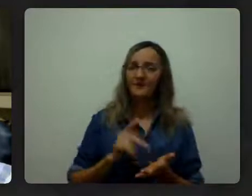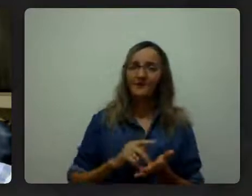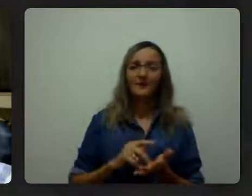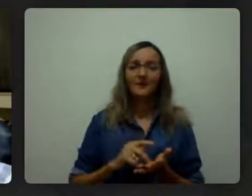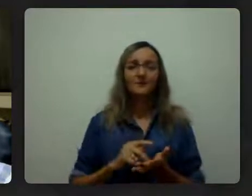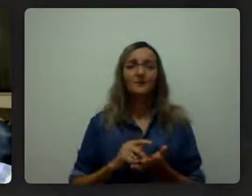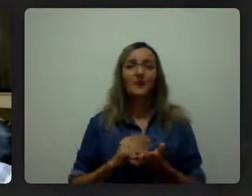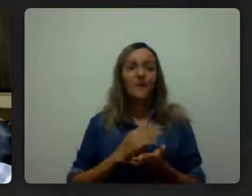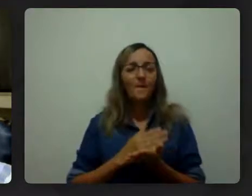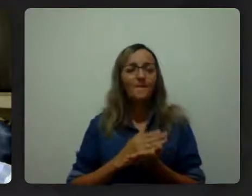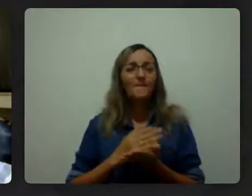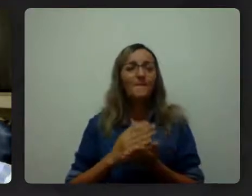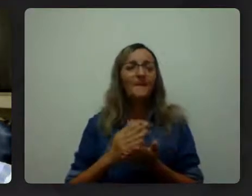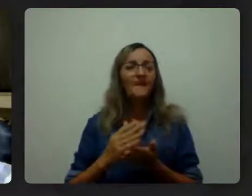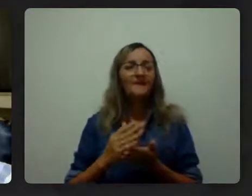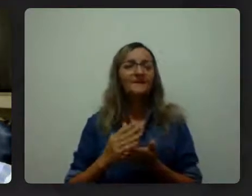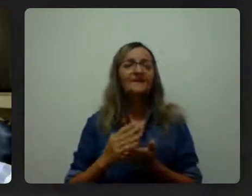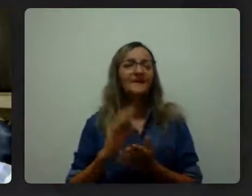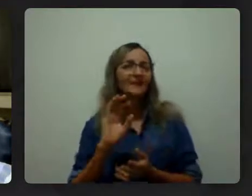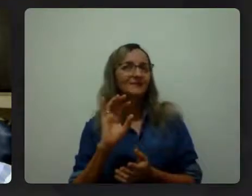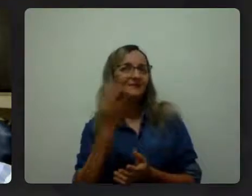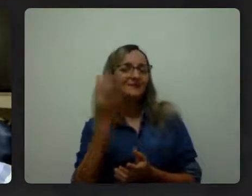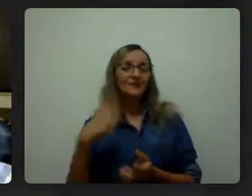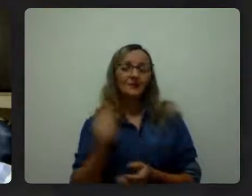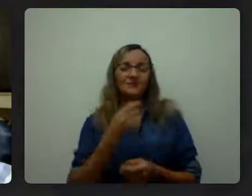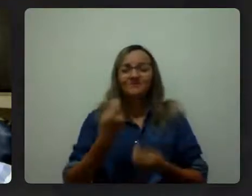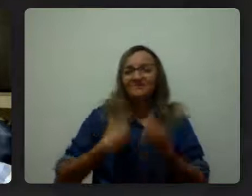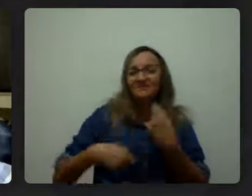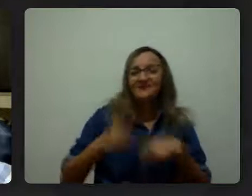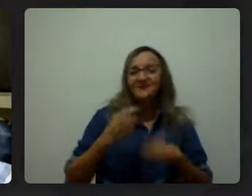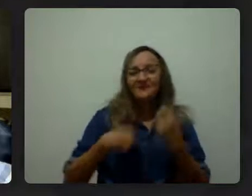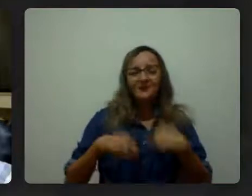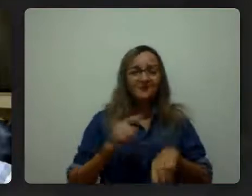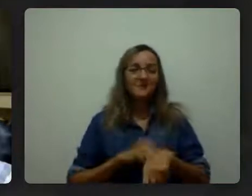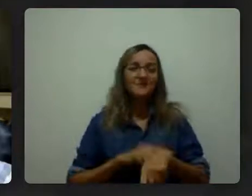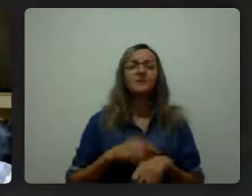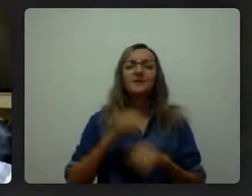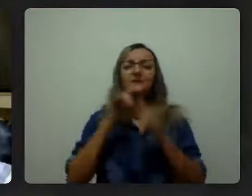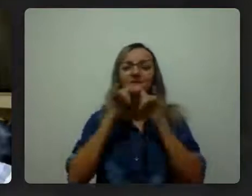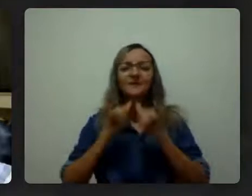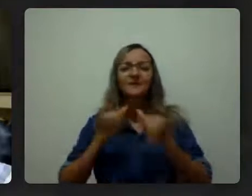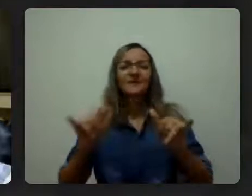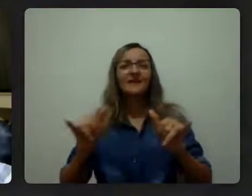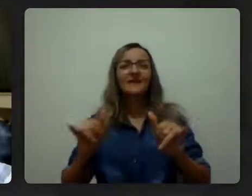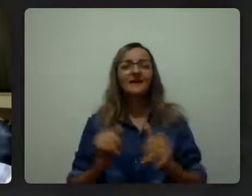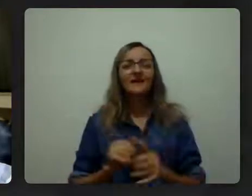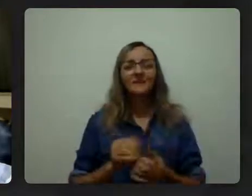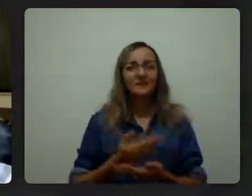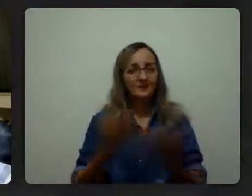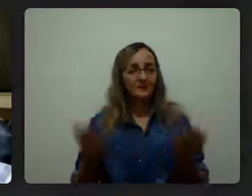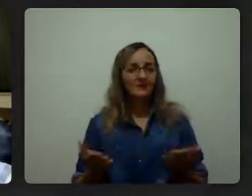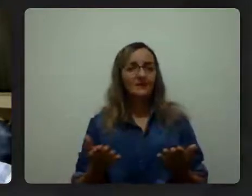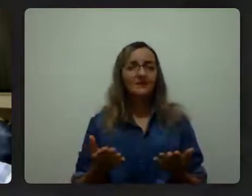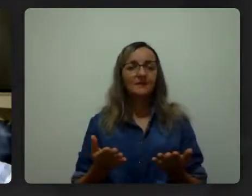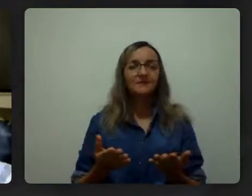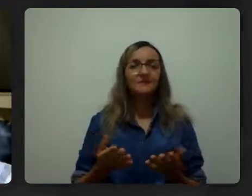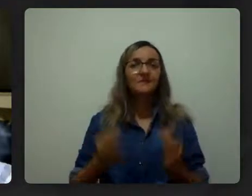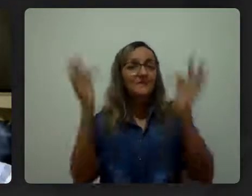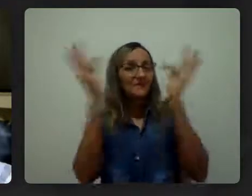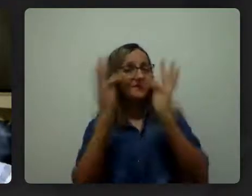essa maratona, fazer tremer Norte e Nordeste e o Brasil inteiro pensando em soluções para os territórios Norte e Nordeste. E isso está sendo